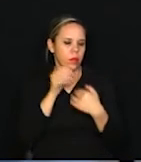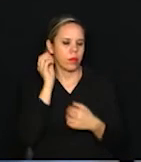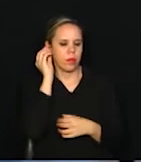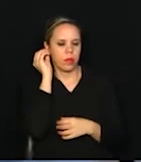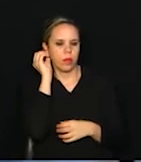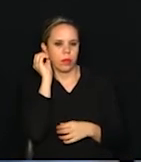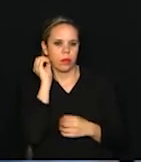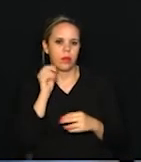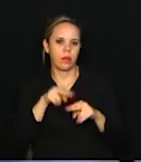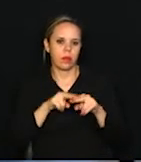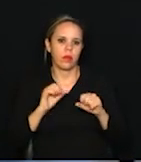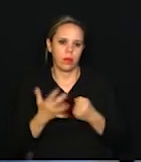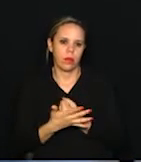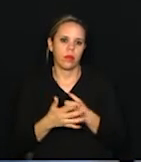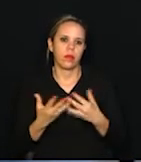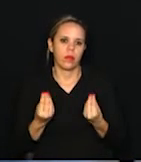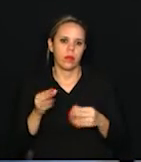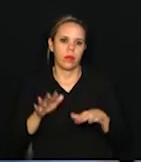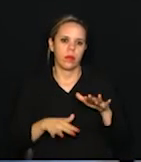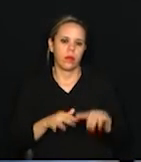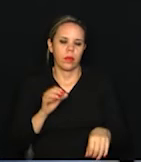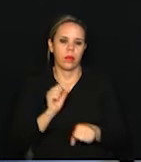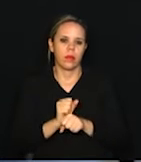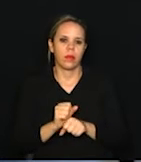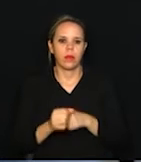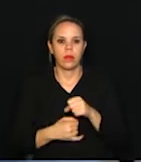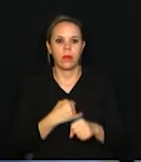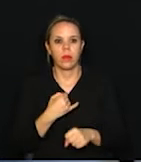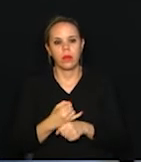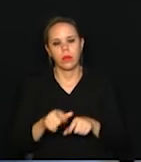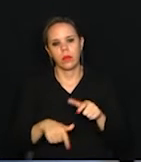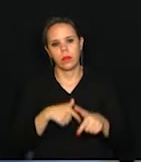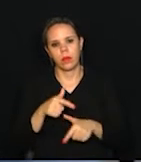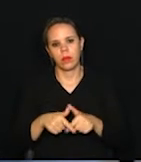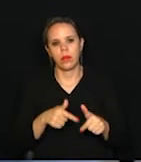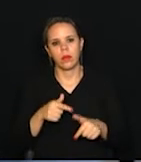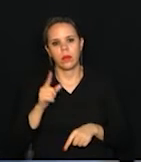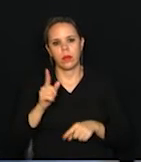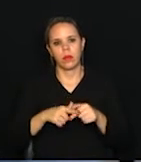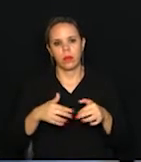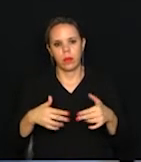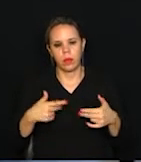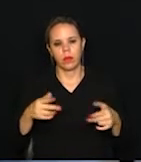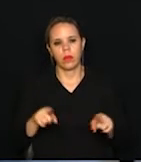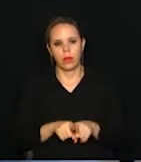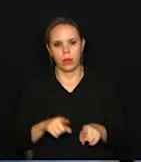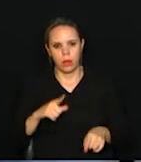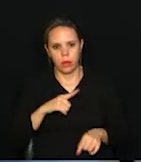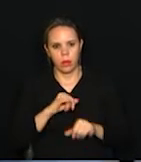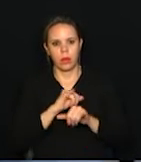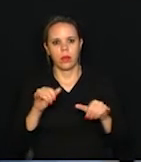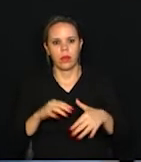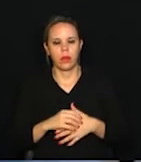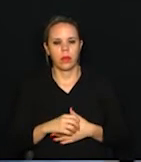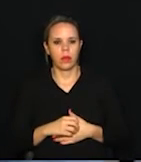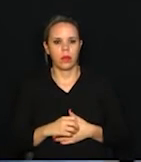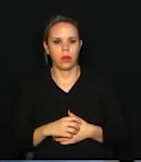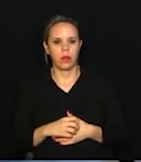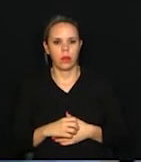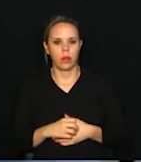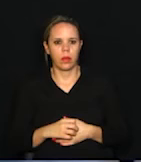Por conta da pandemia, muitos deles estão remotos, mas nós temos produção de material didático, nós temos campanha, quer dizer,